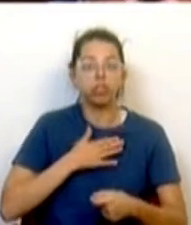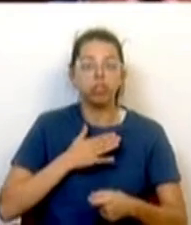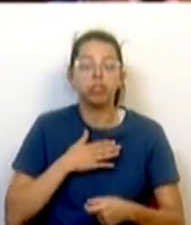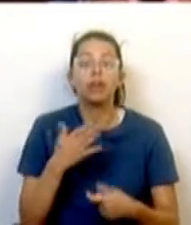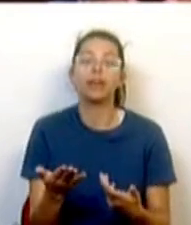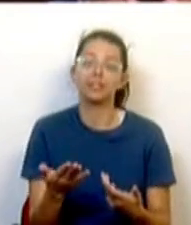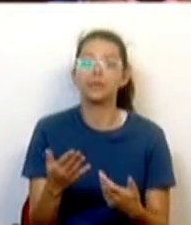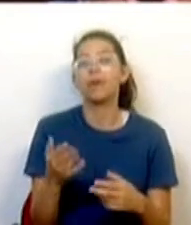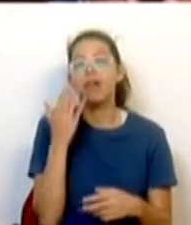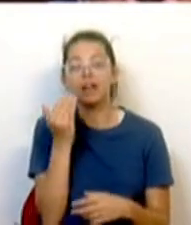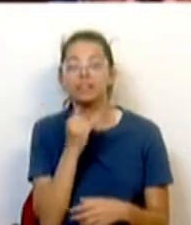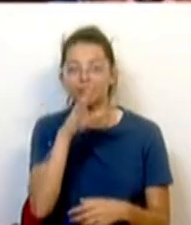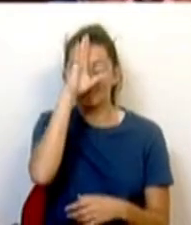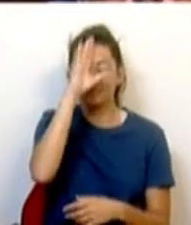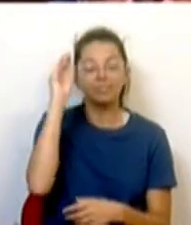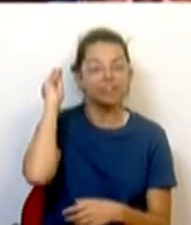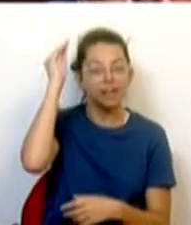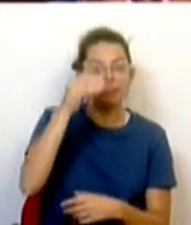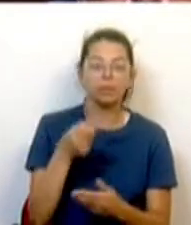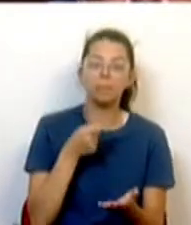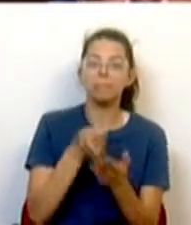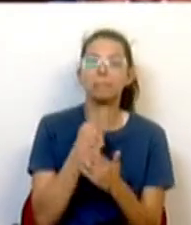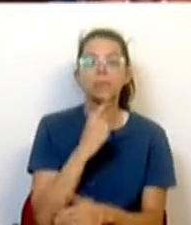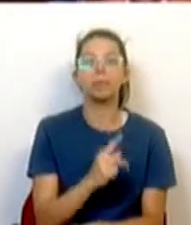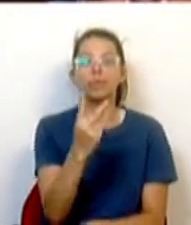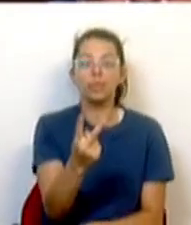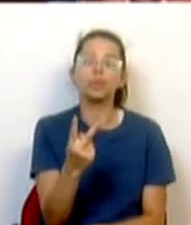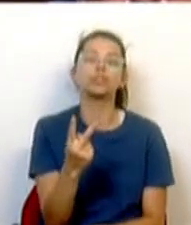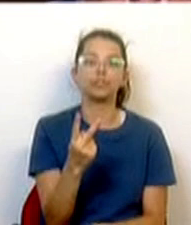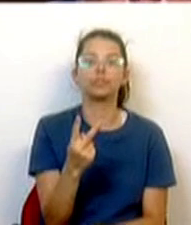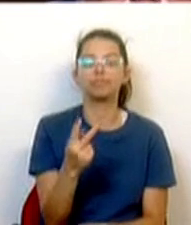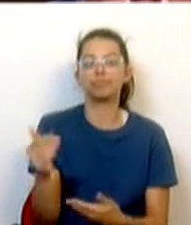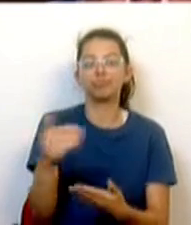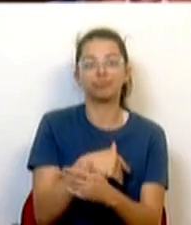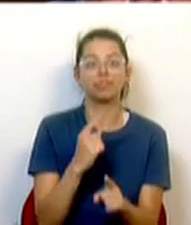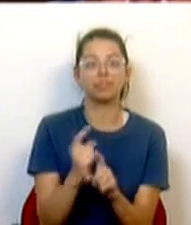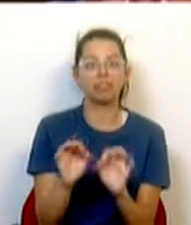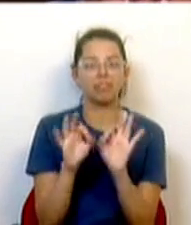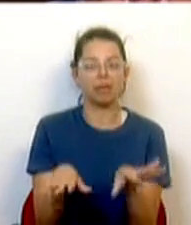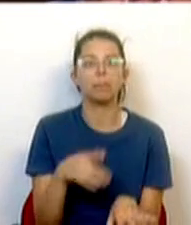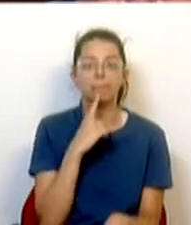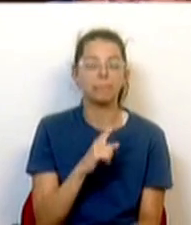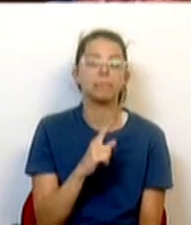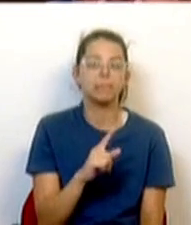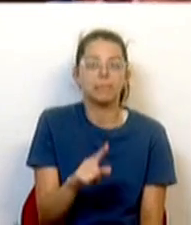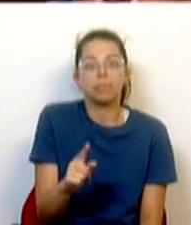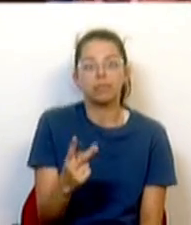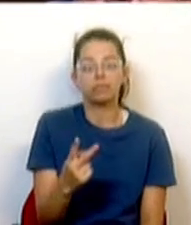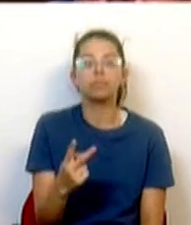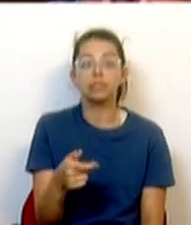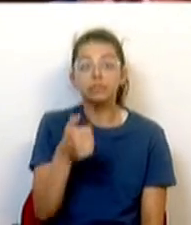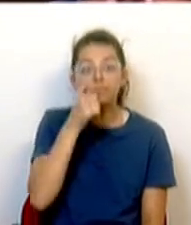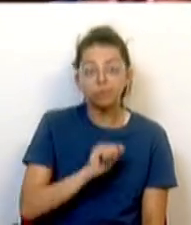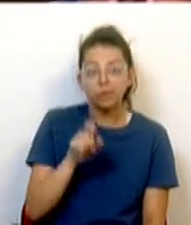que procuram que a República pague duas vezes os mesmos recursos. Isto que o senhor fez não é defender os